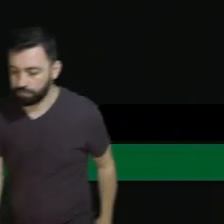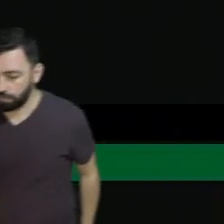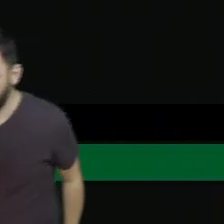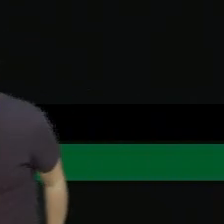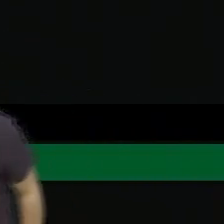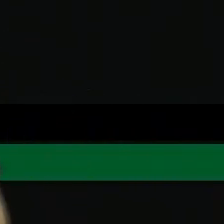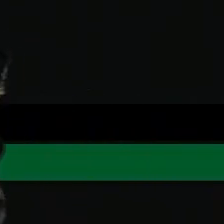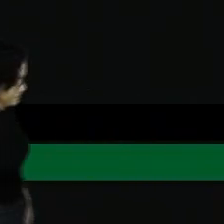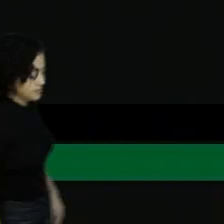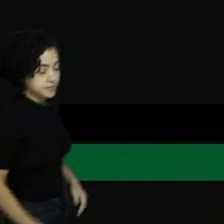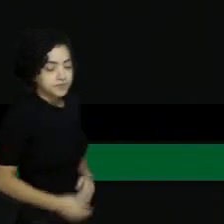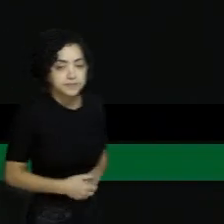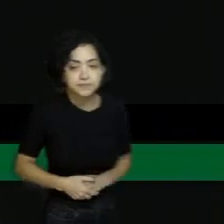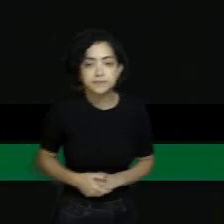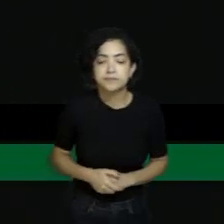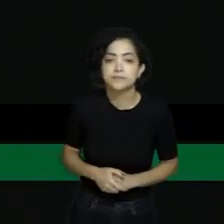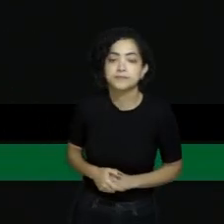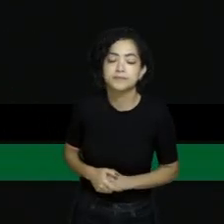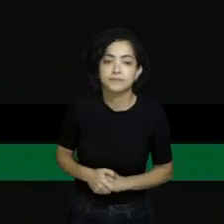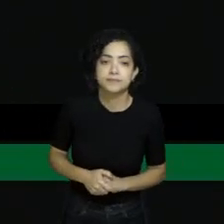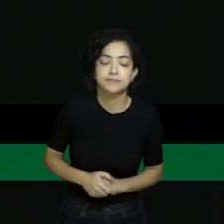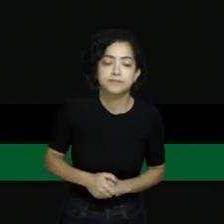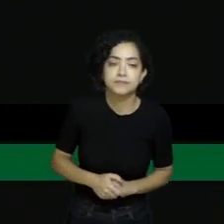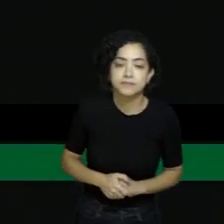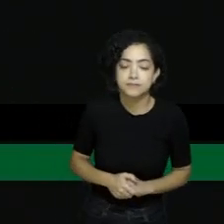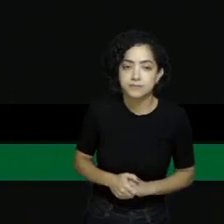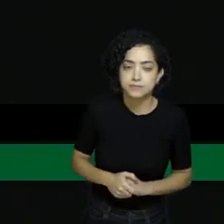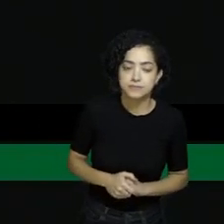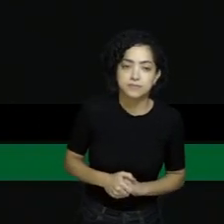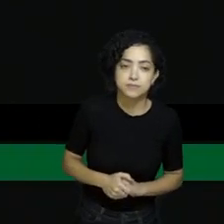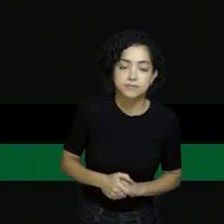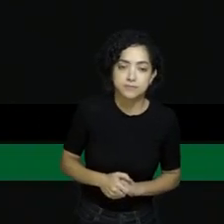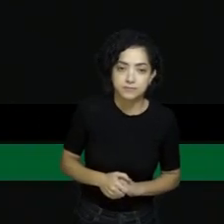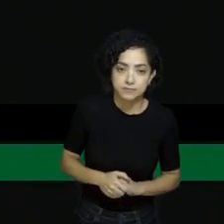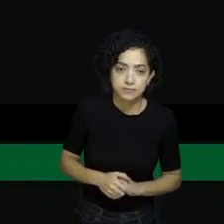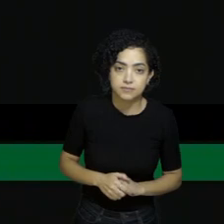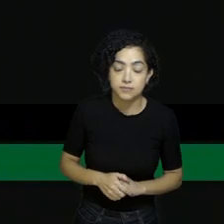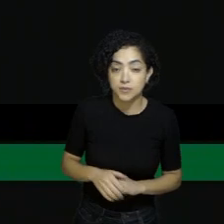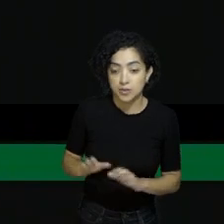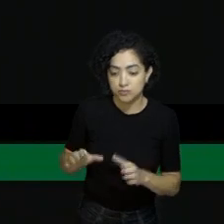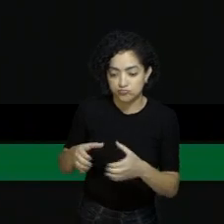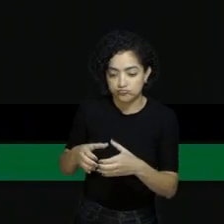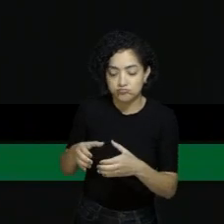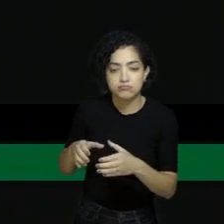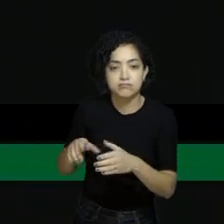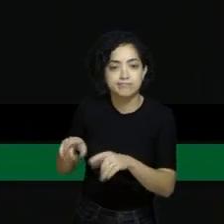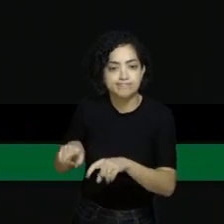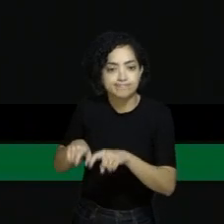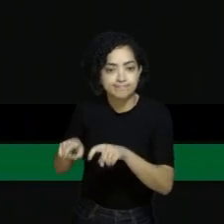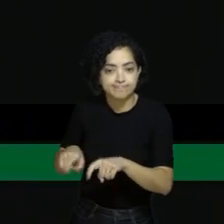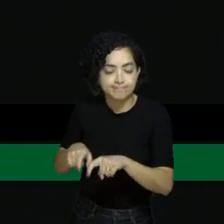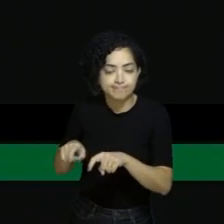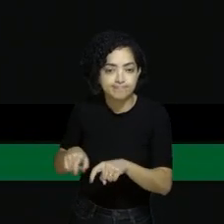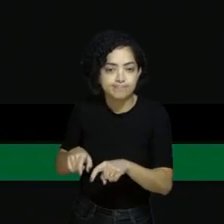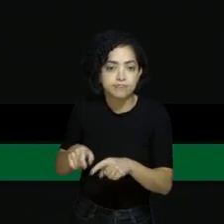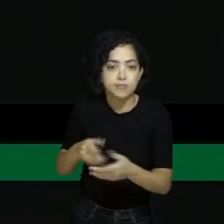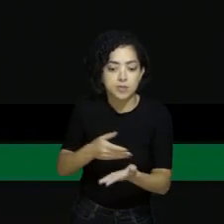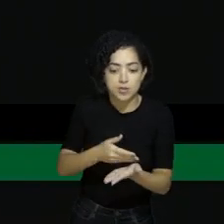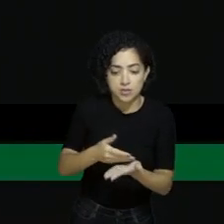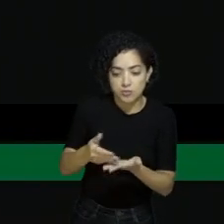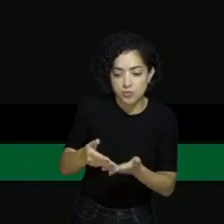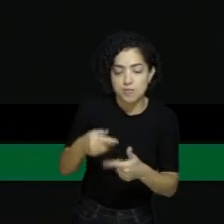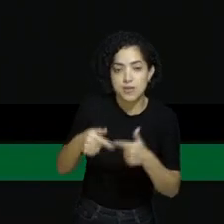Nós estamos vivendo numa grande berlinda. Os nossos agricultores, que iniciam o seu